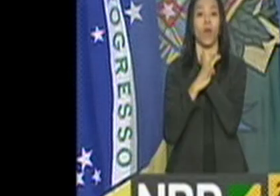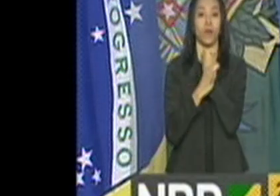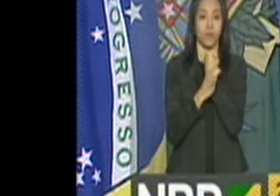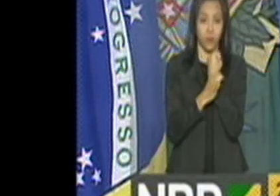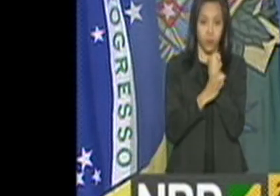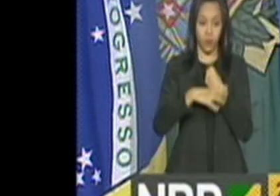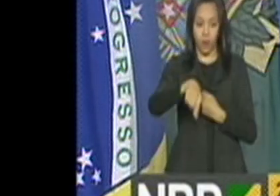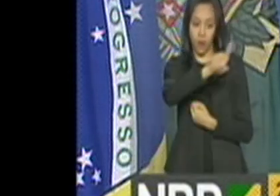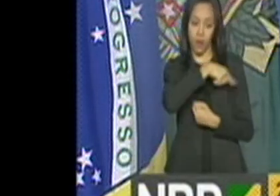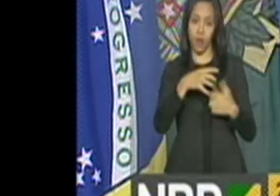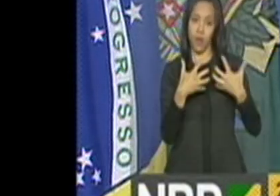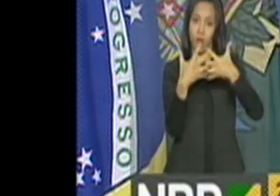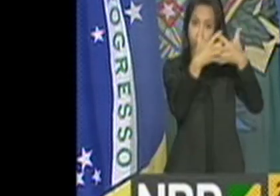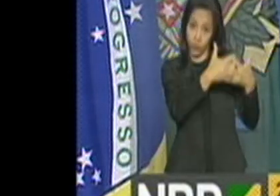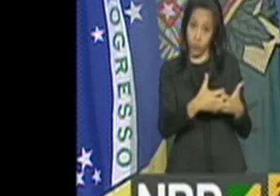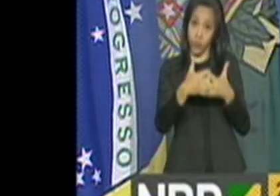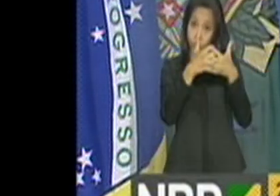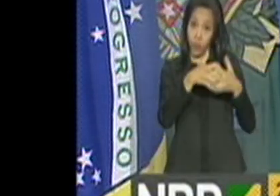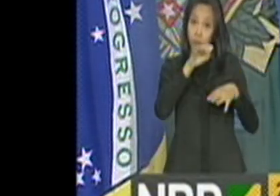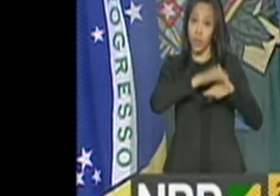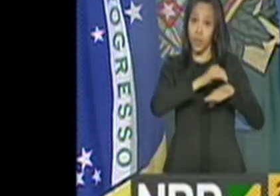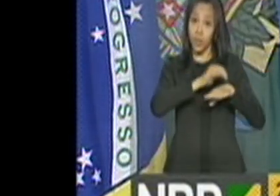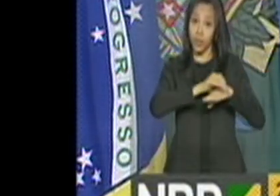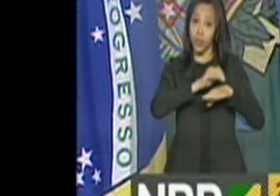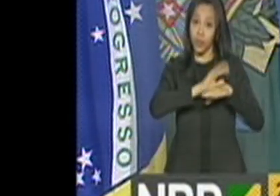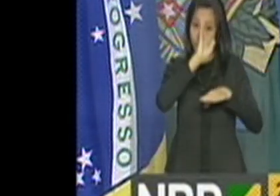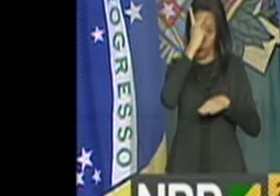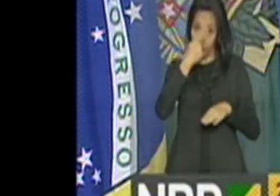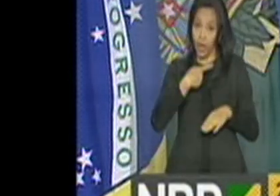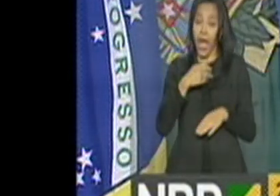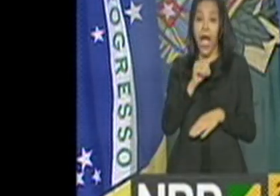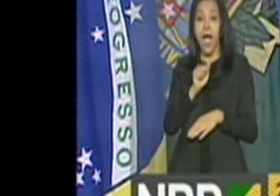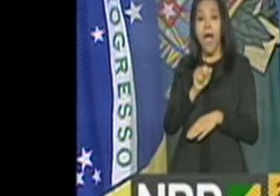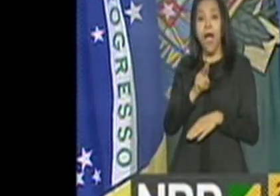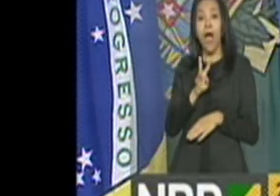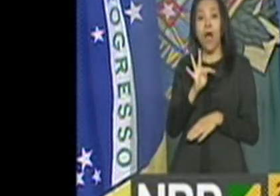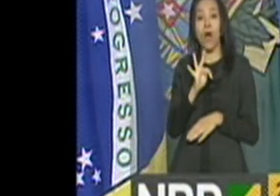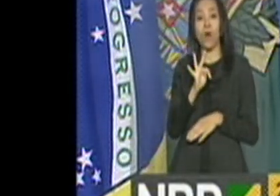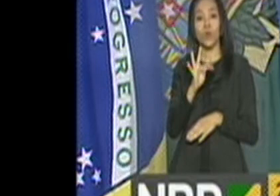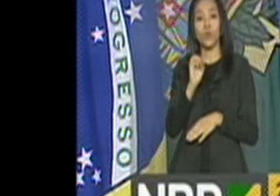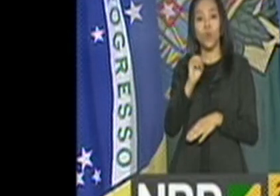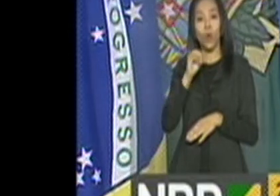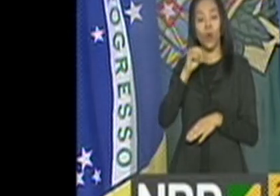aos caminhoneiros autônomos, era uma das reivindicações,